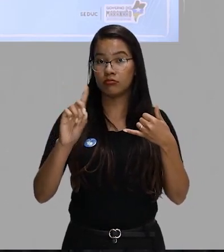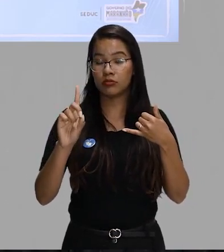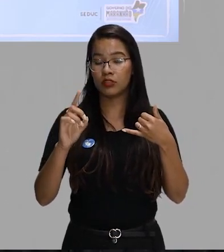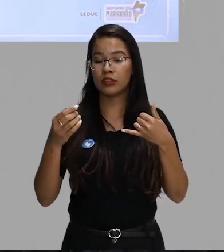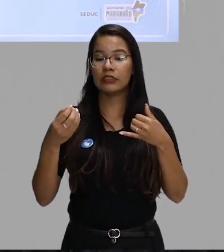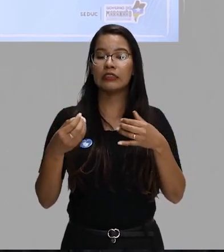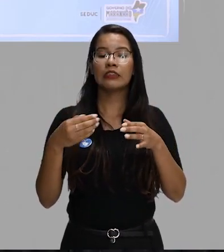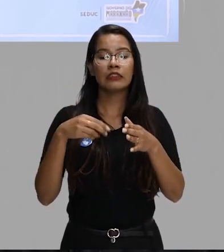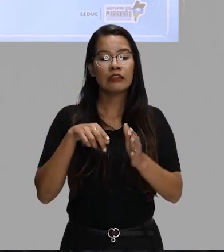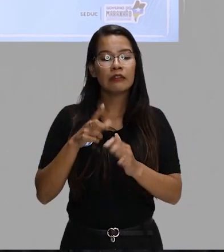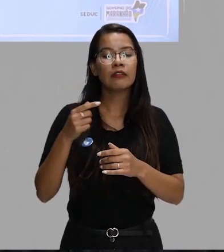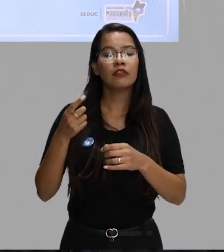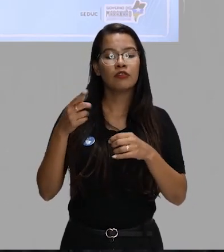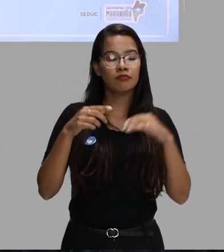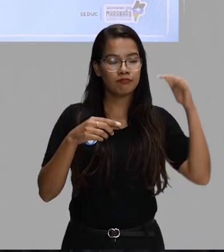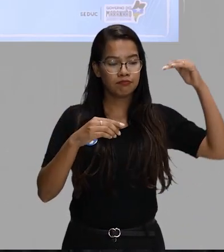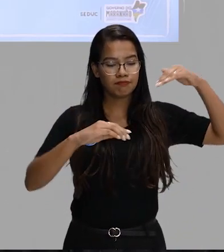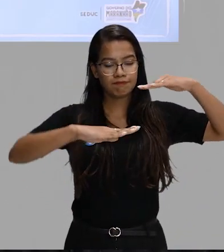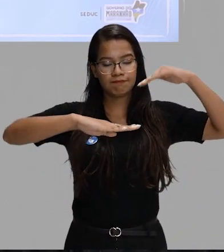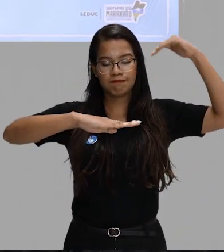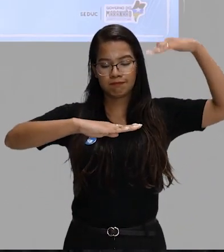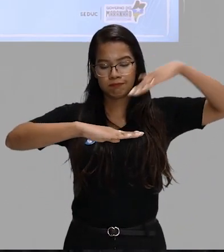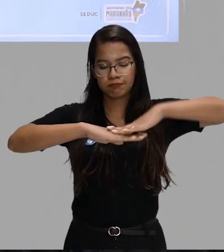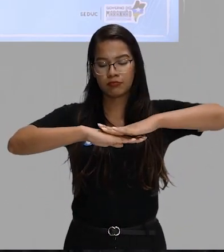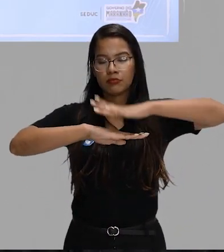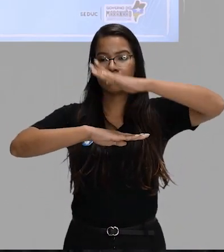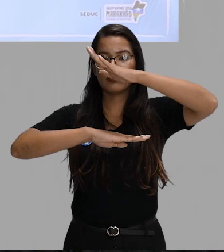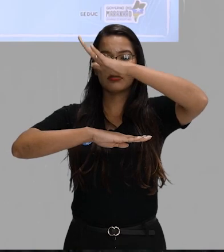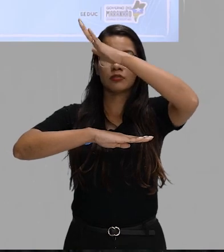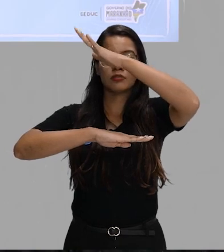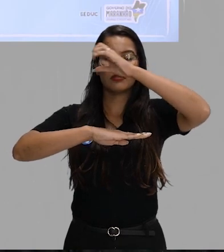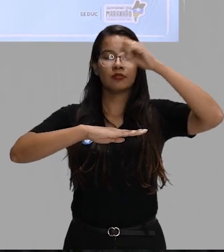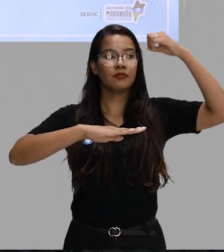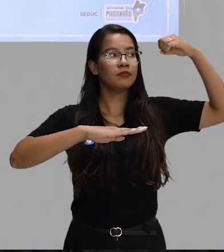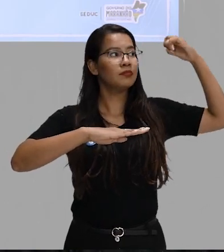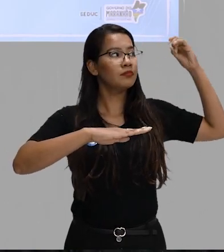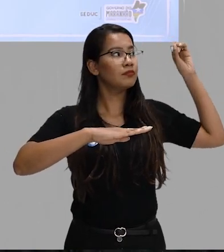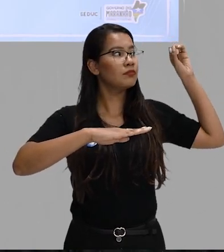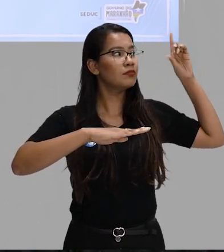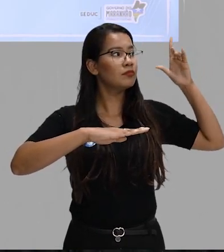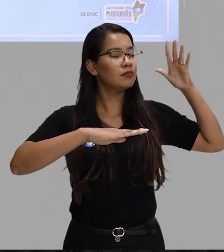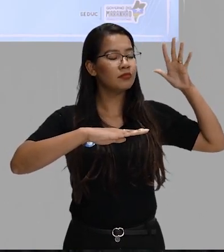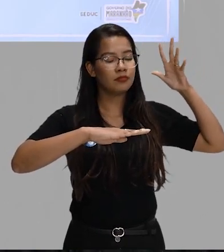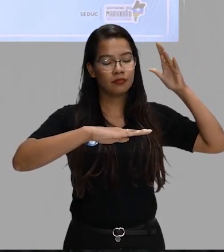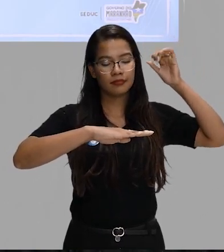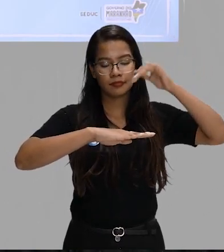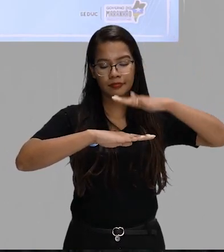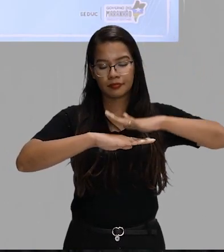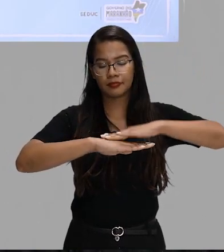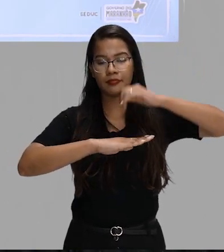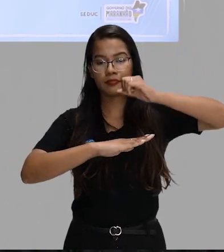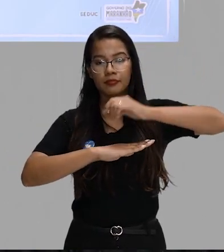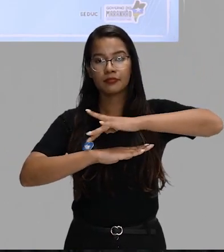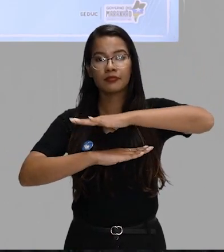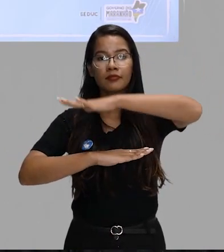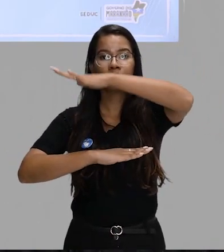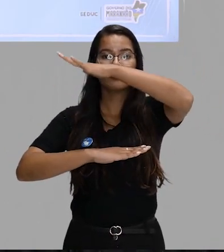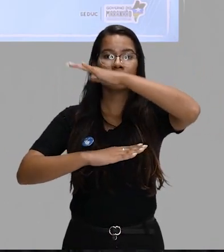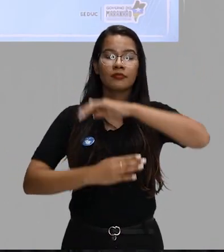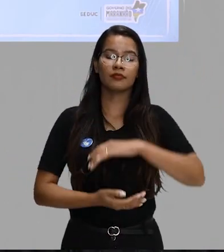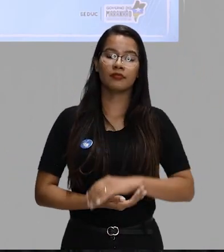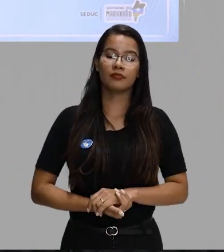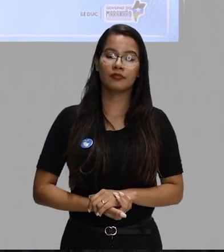este mesmo meio. Ok? Então eles são ali coplanares, fazem parte do mesmo